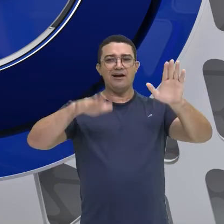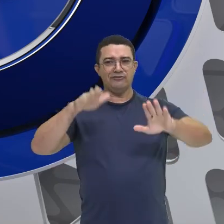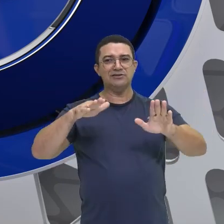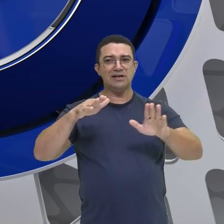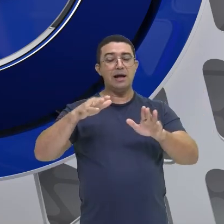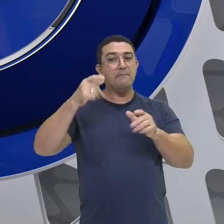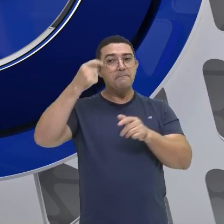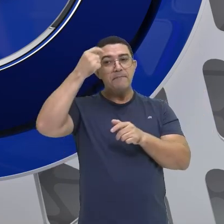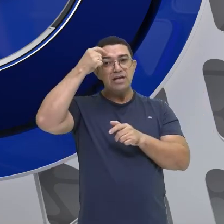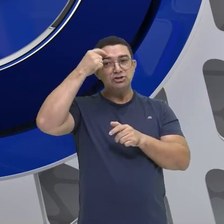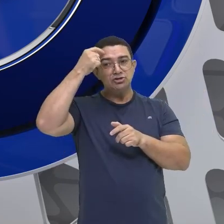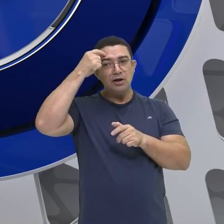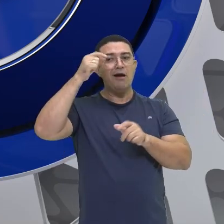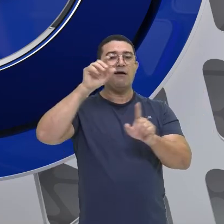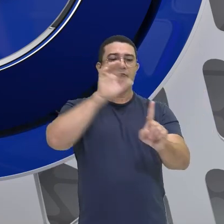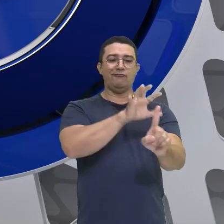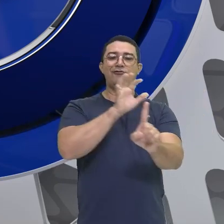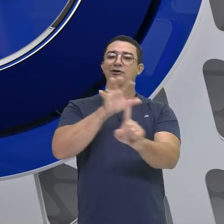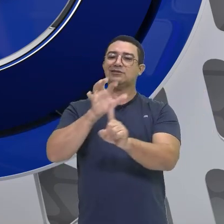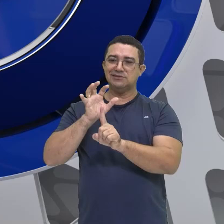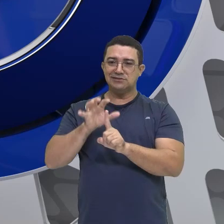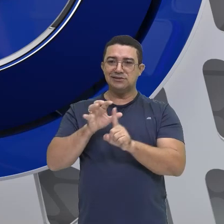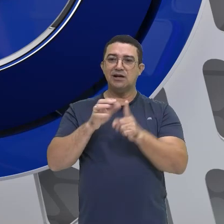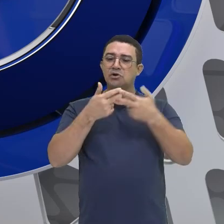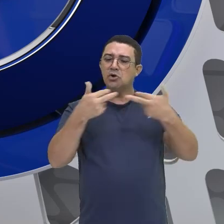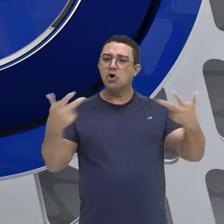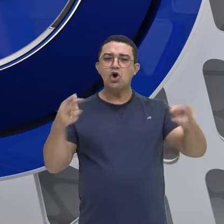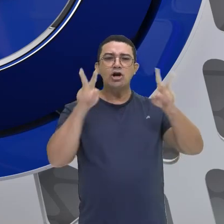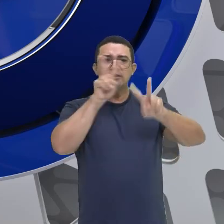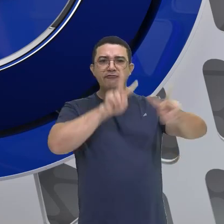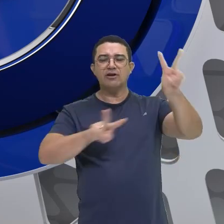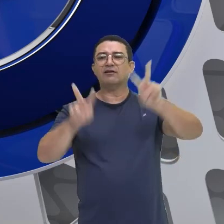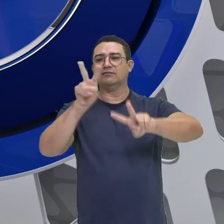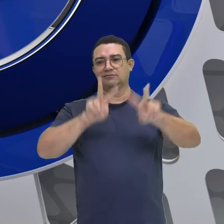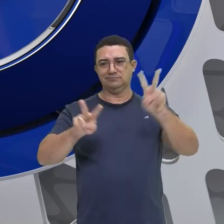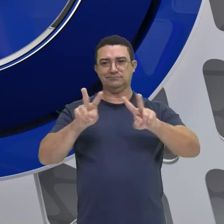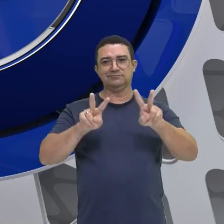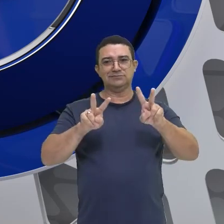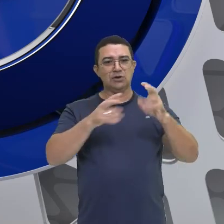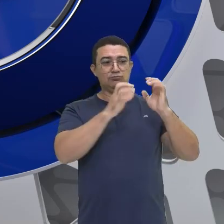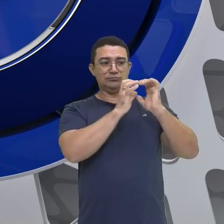influenciada diretamente por aquilo que a gente está vendo, da forma como a obra